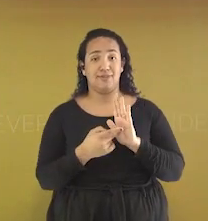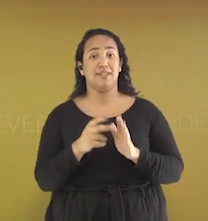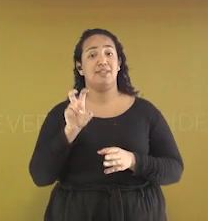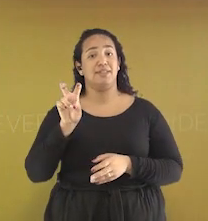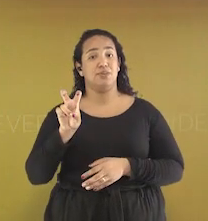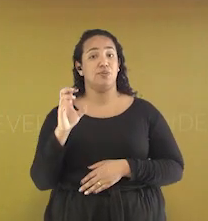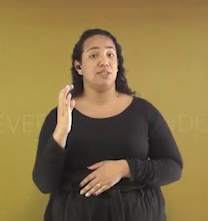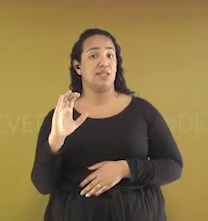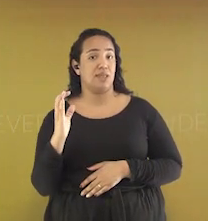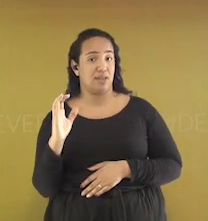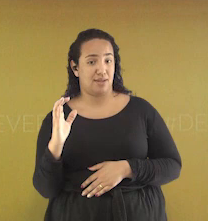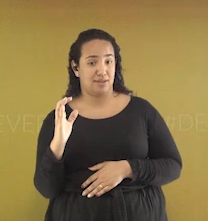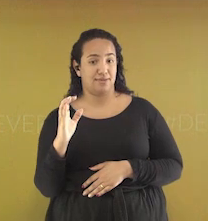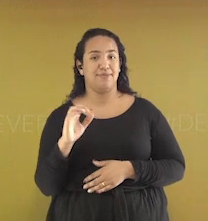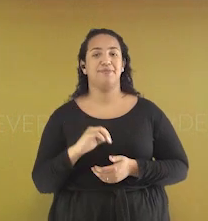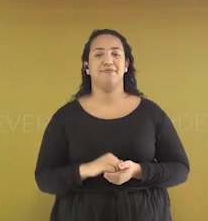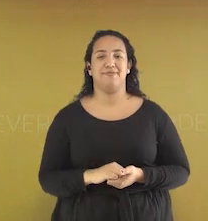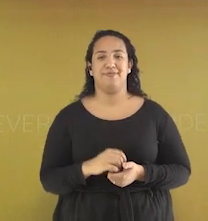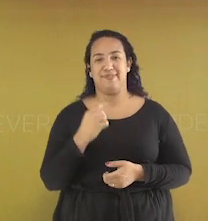falamos 5